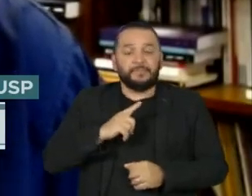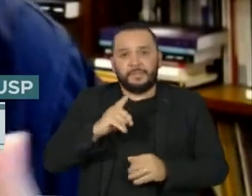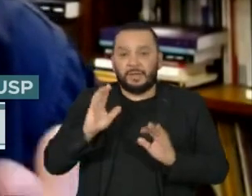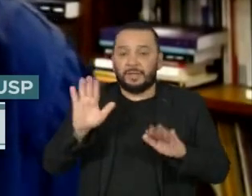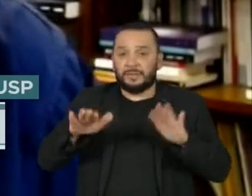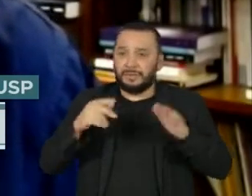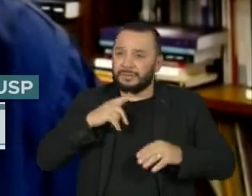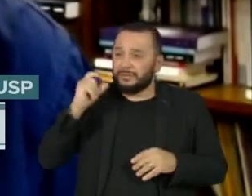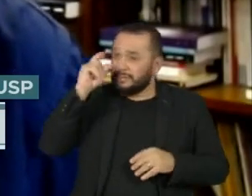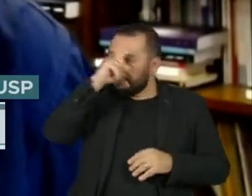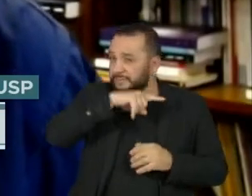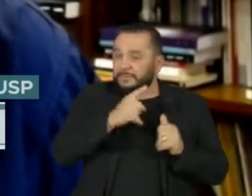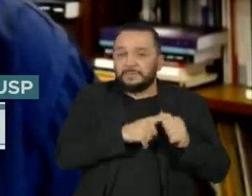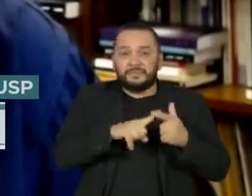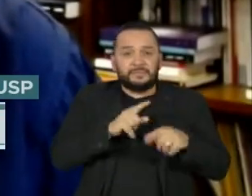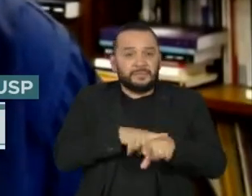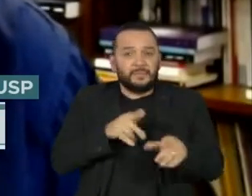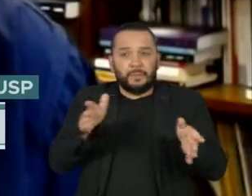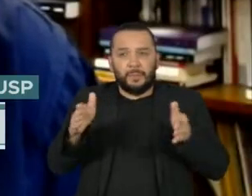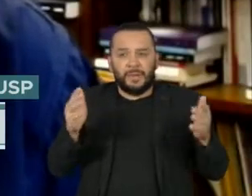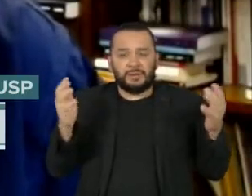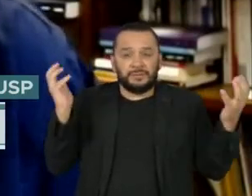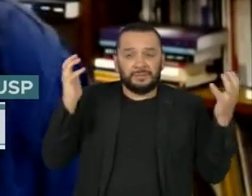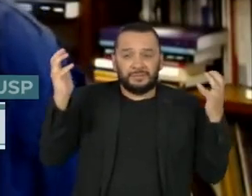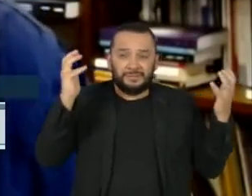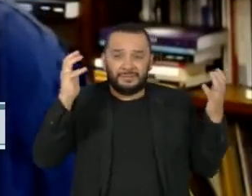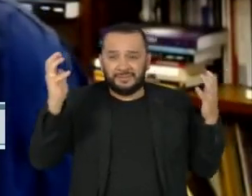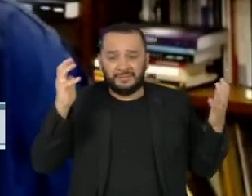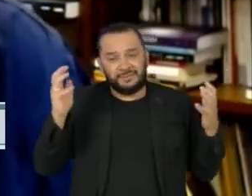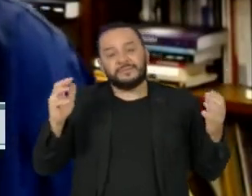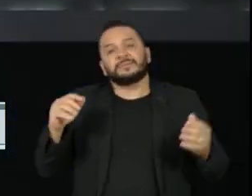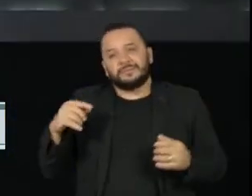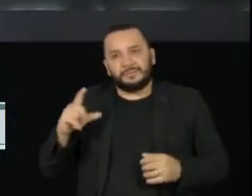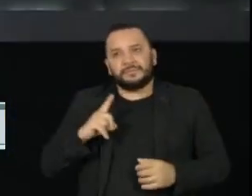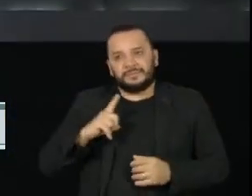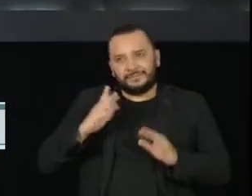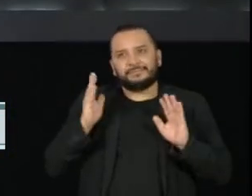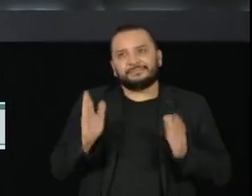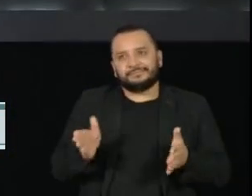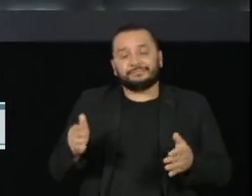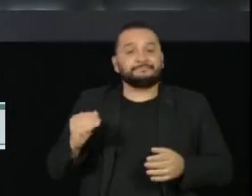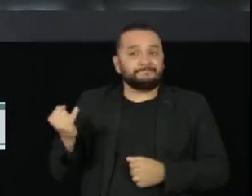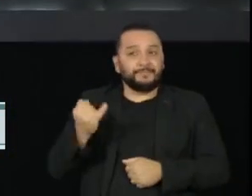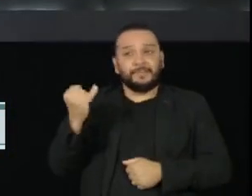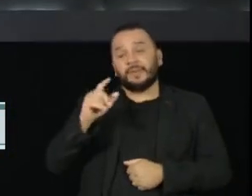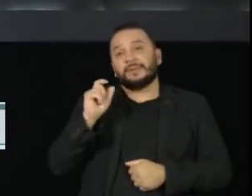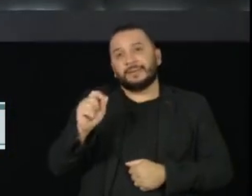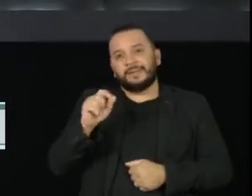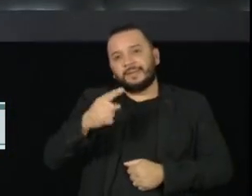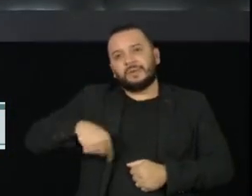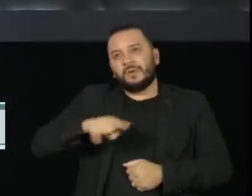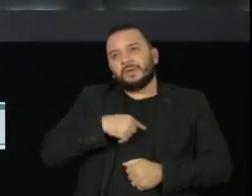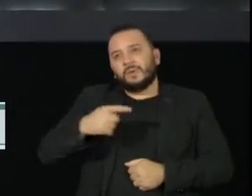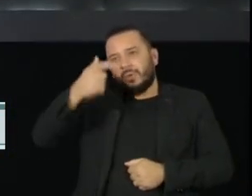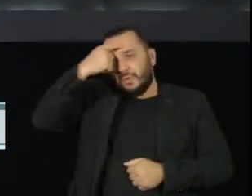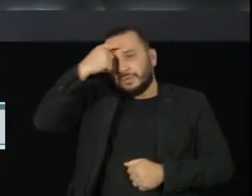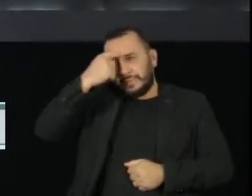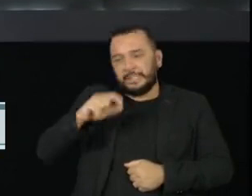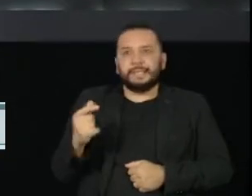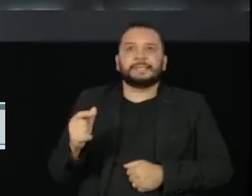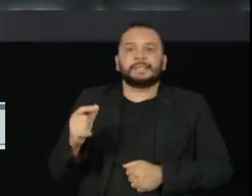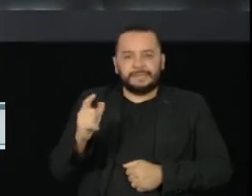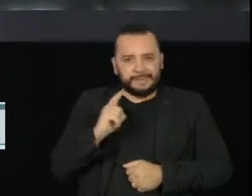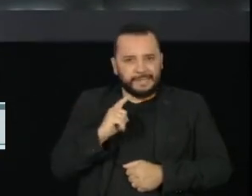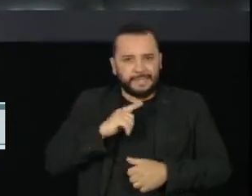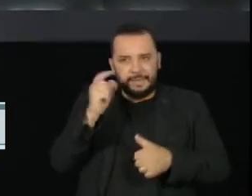vulnerabilidades, momentos de conflito que já nos acompanham. Então é muito importante ter ciência desses